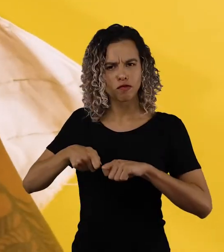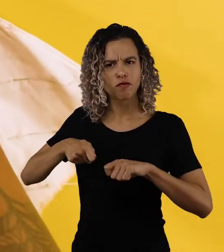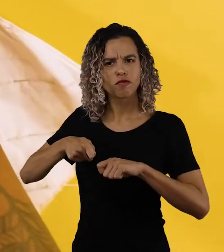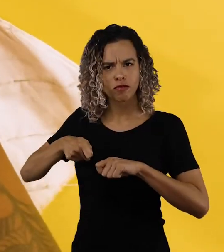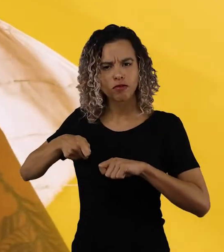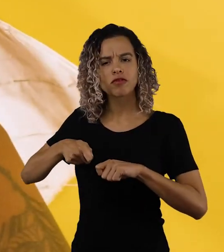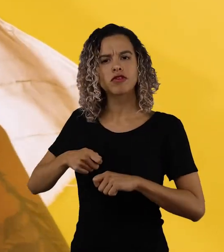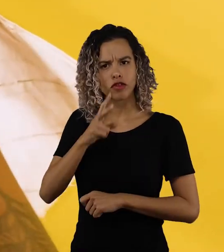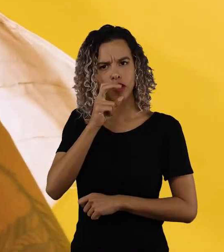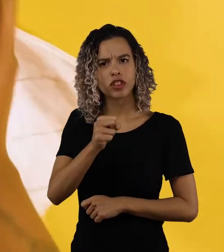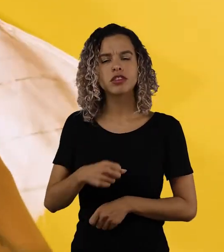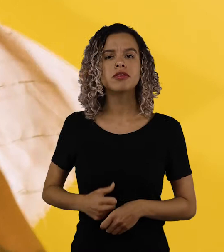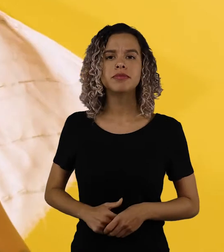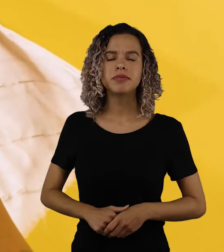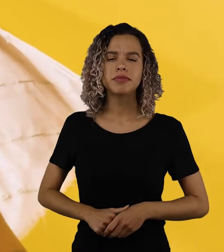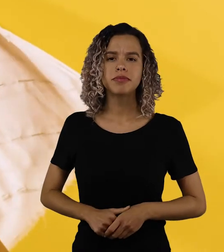com força.